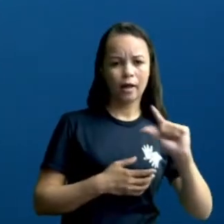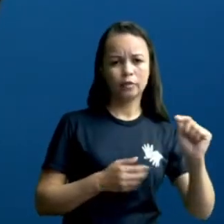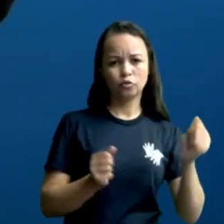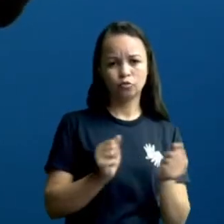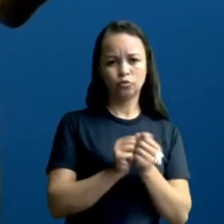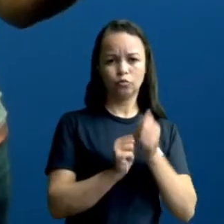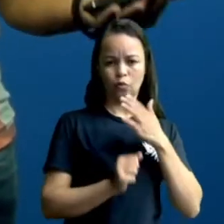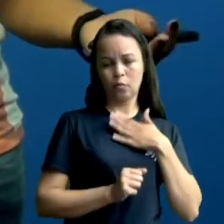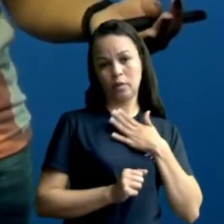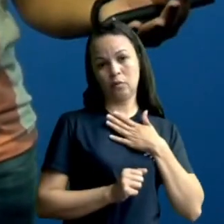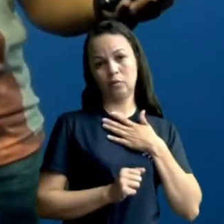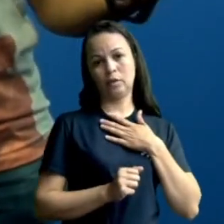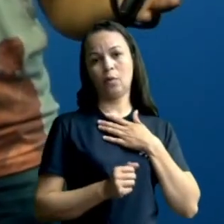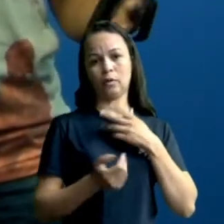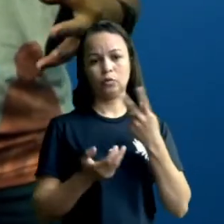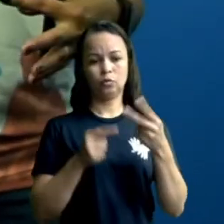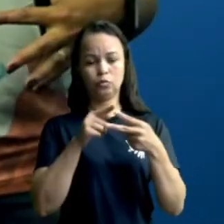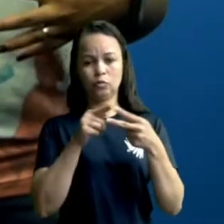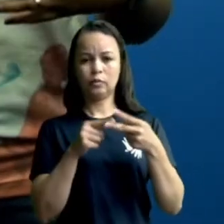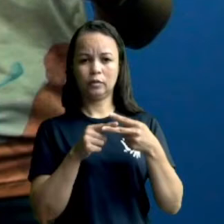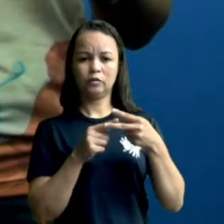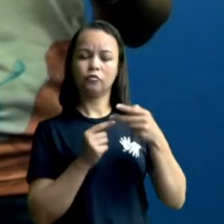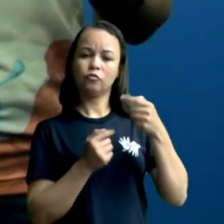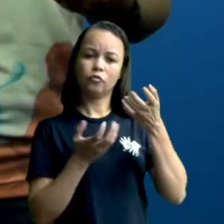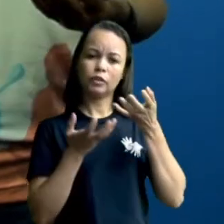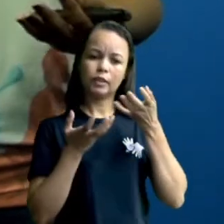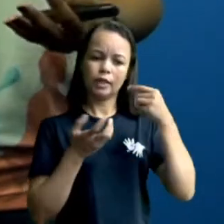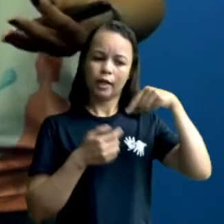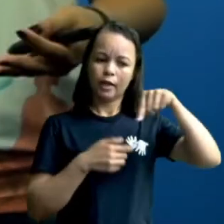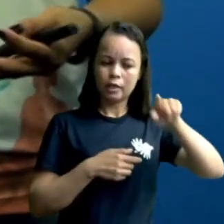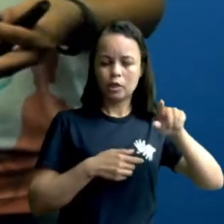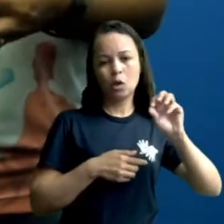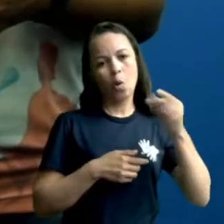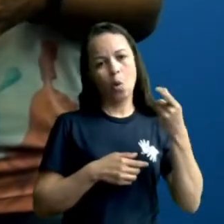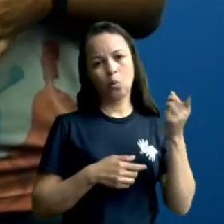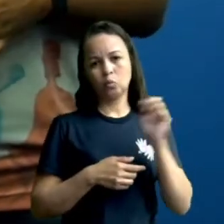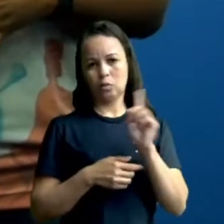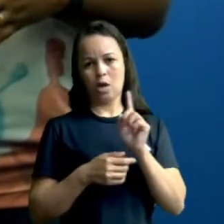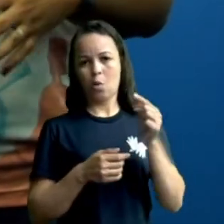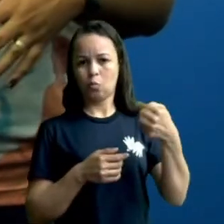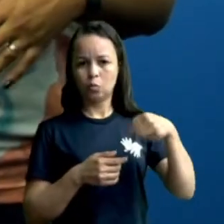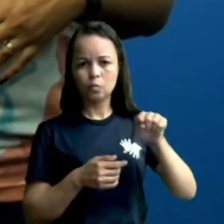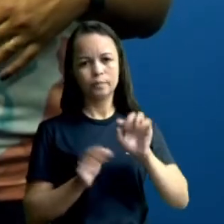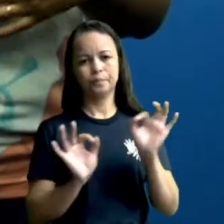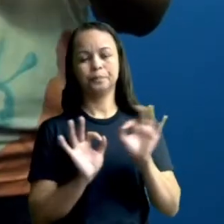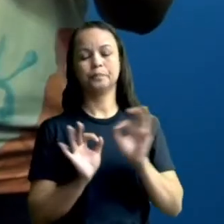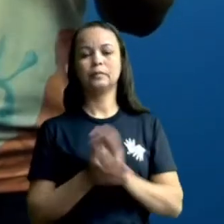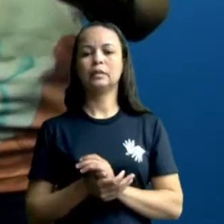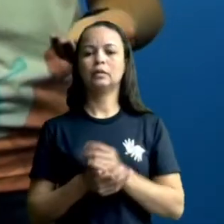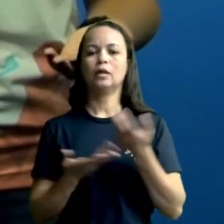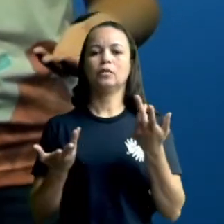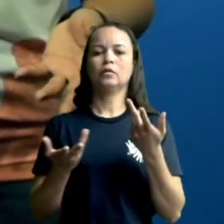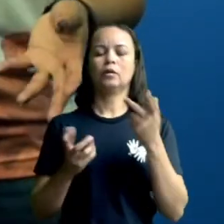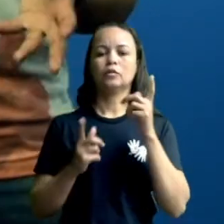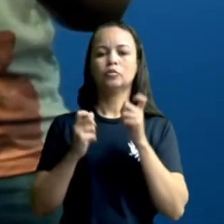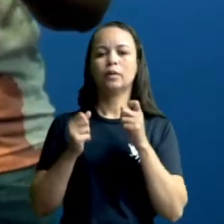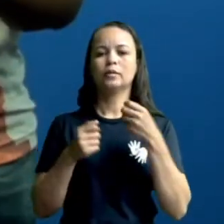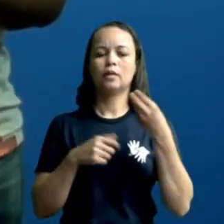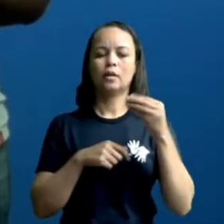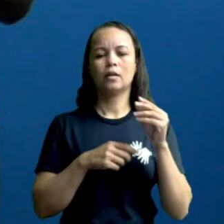de você não ir. Então, a gente usa o condicional que expressa essa